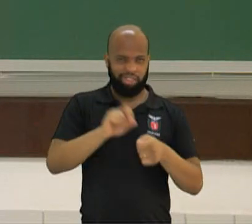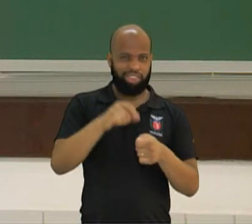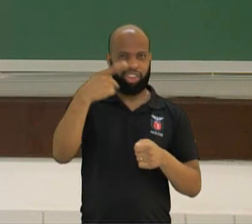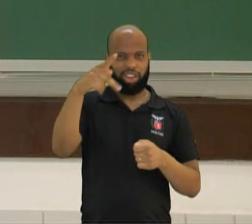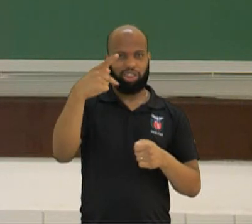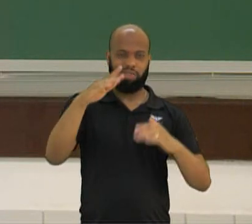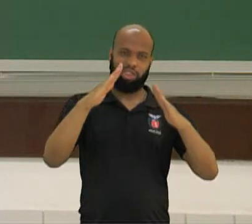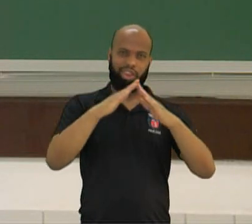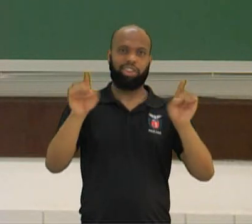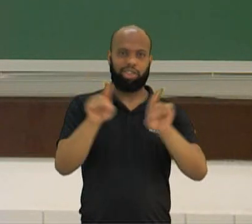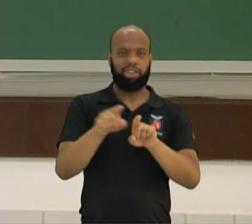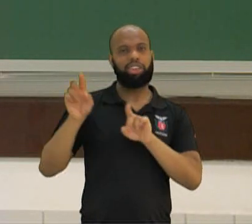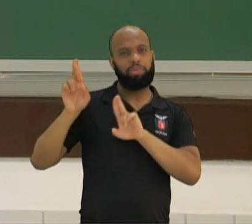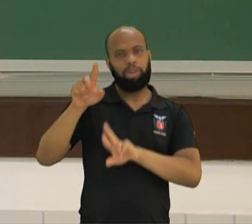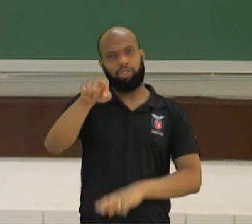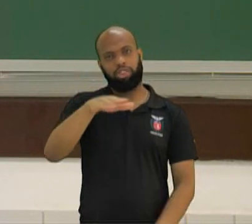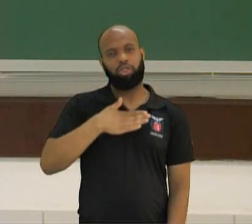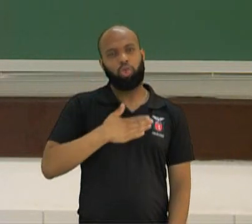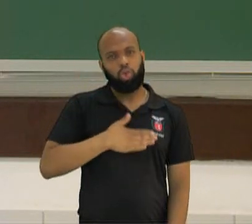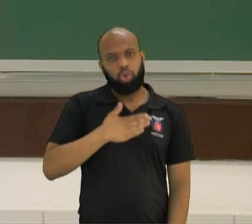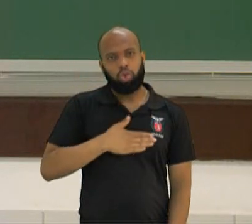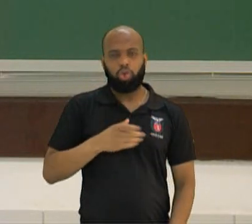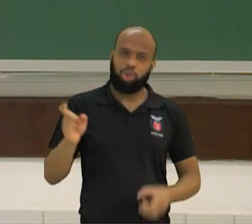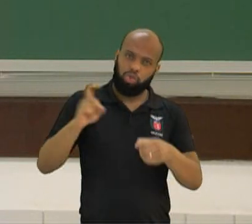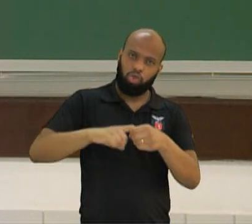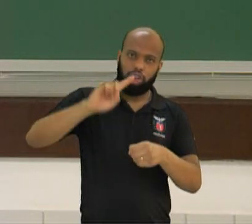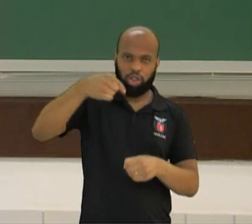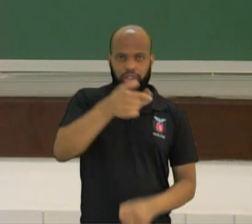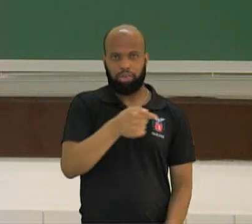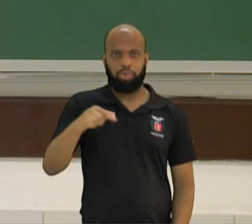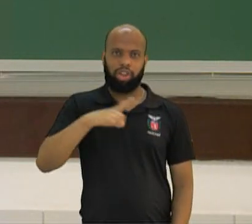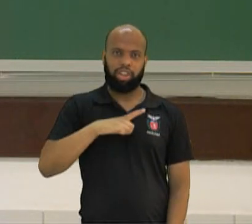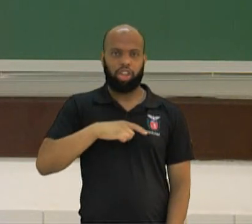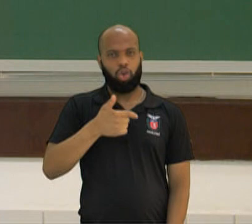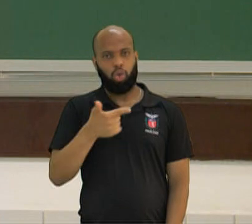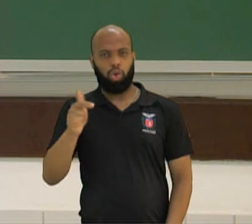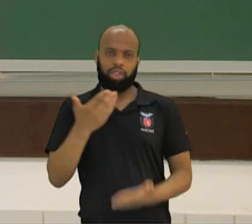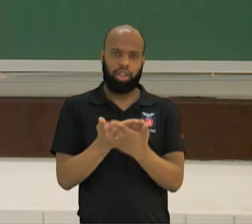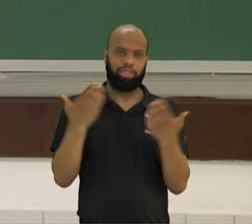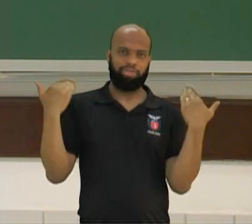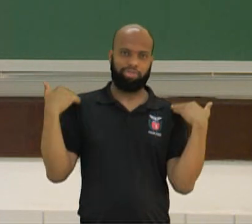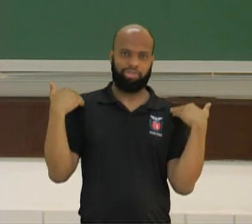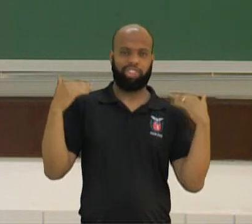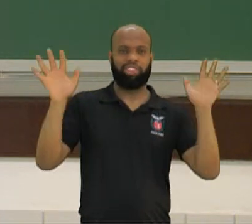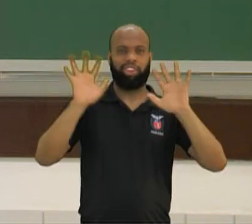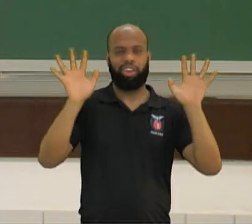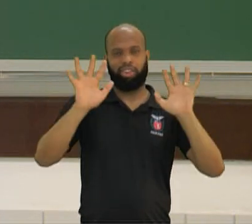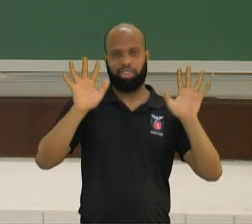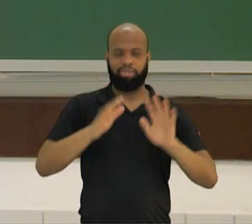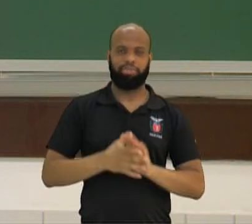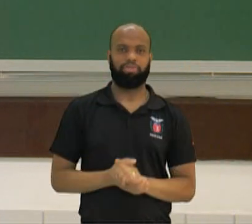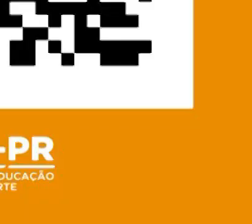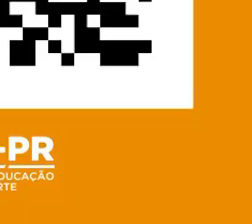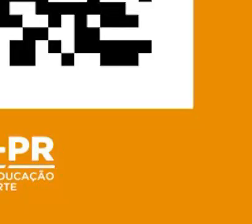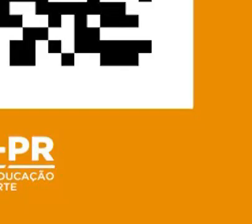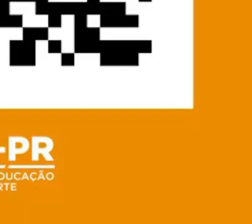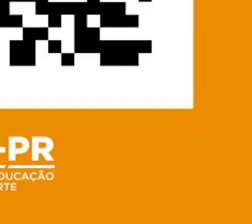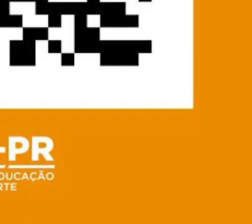na sua casa. Bem, espero que vocês tenham gostado e a gente volta semana que vem com mais uma aula de educação física. Então, até a próxima!